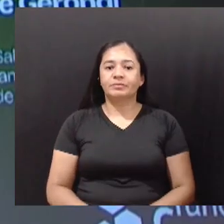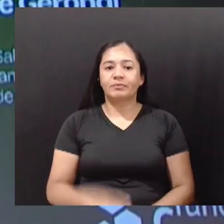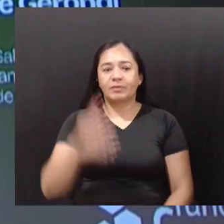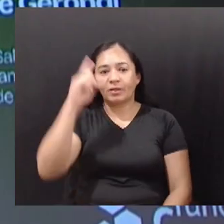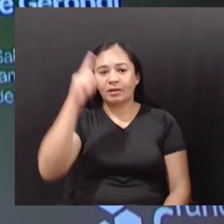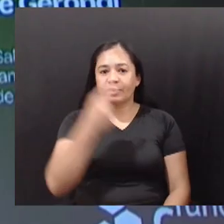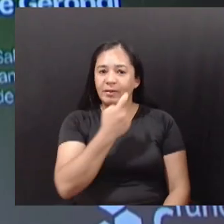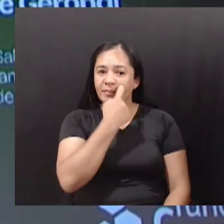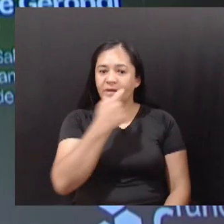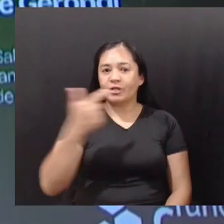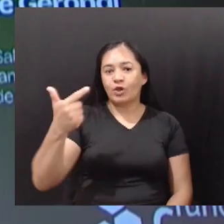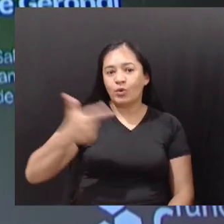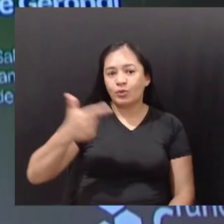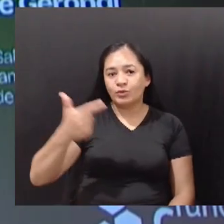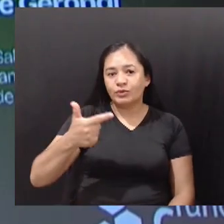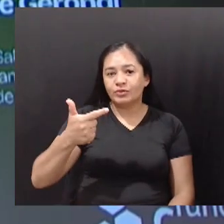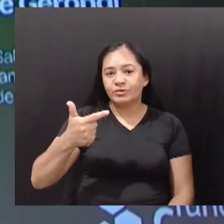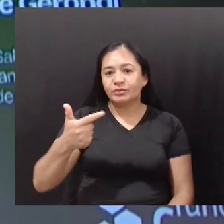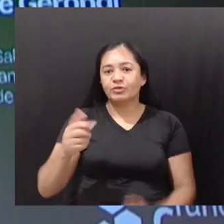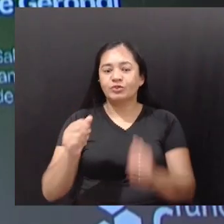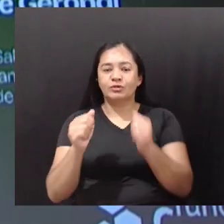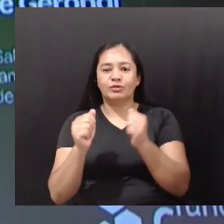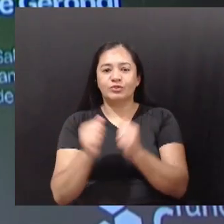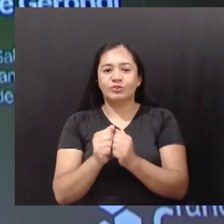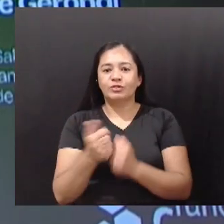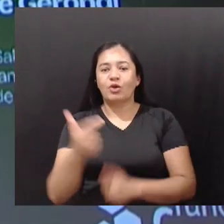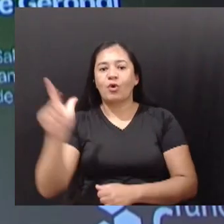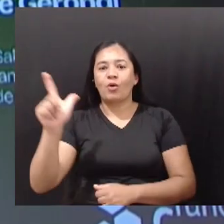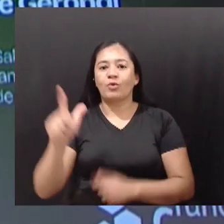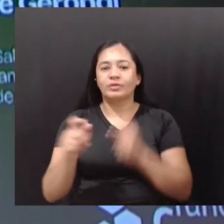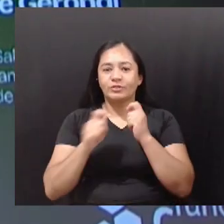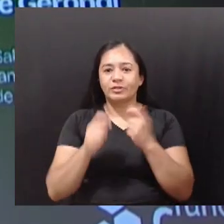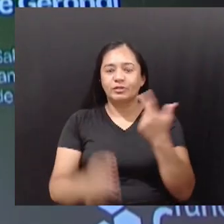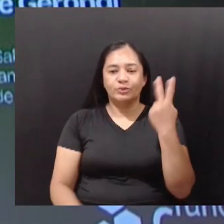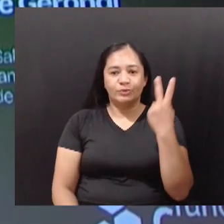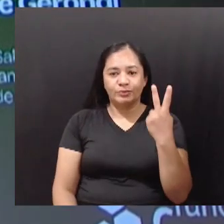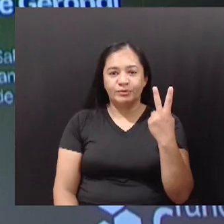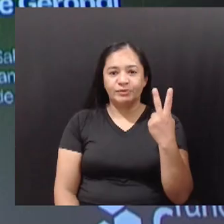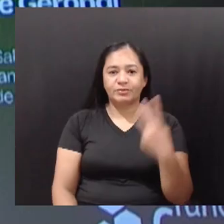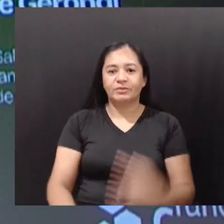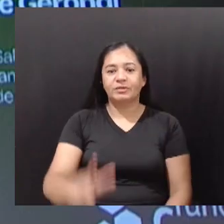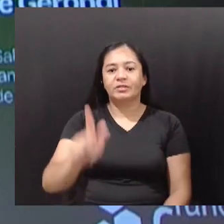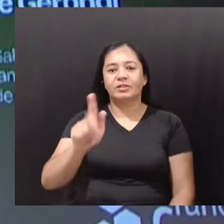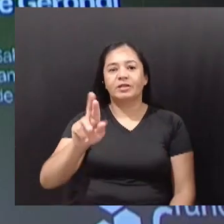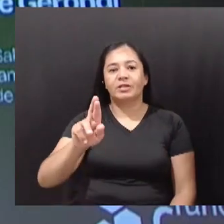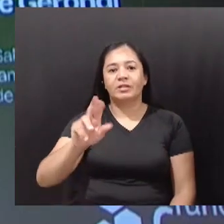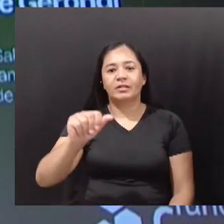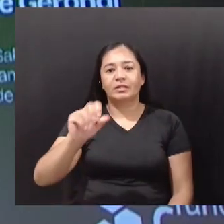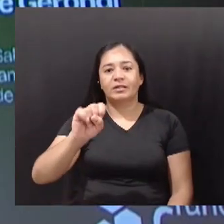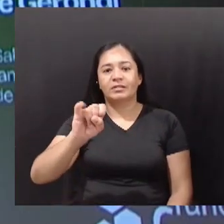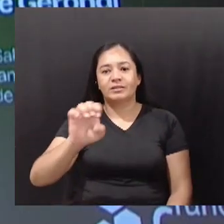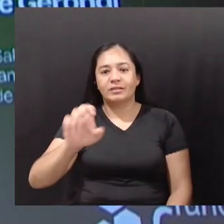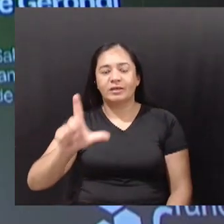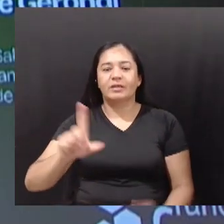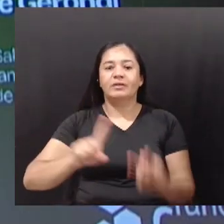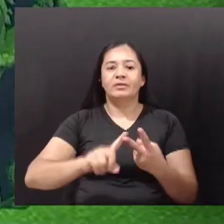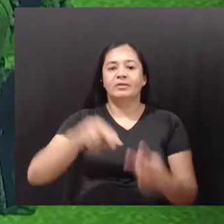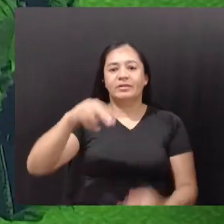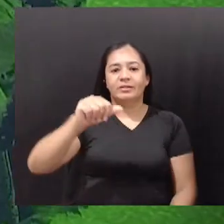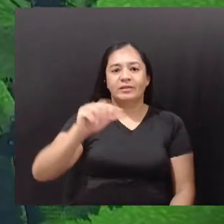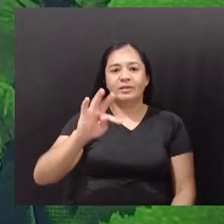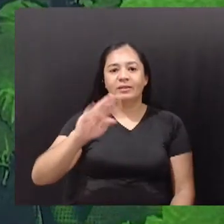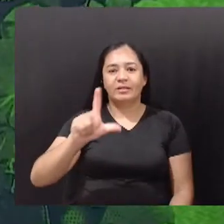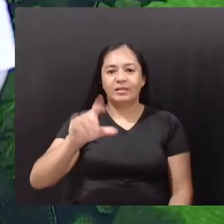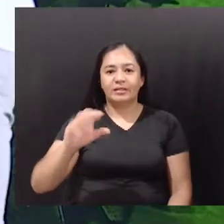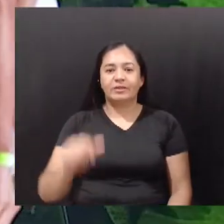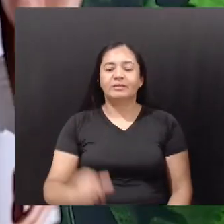lugar, disputou o prêmio com outras 2 jornalistas, Graziele Geronde, da Band Campinas, e Natália Henrique, da Educa TV, que